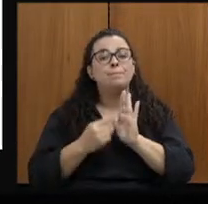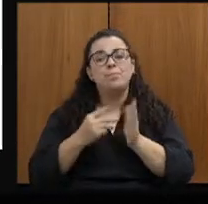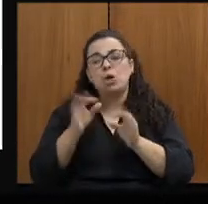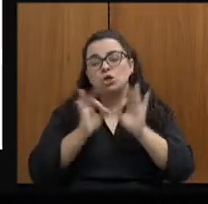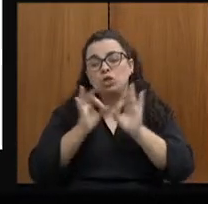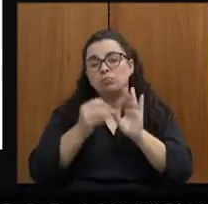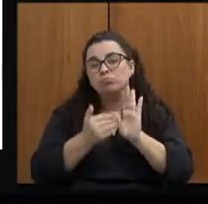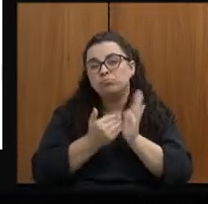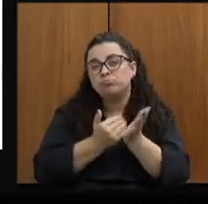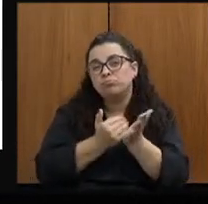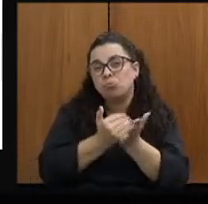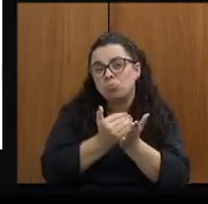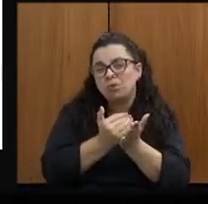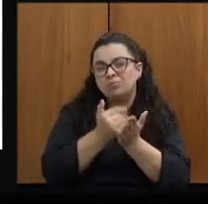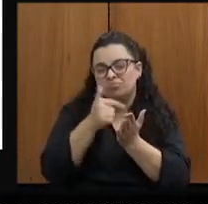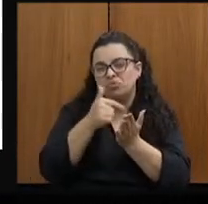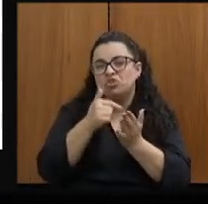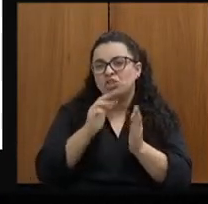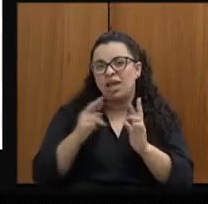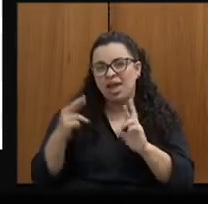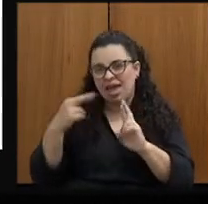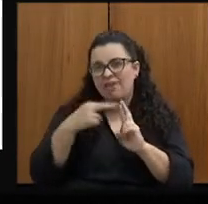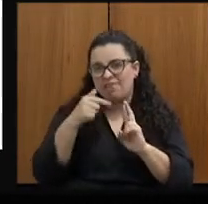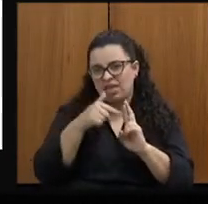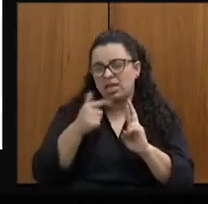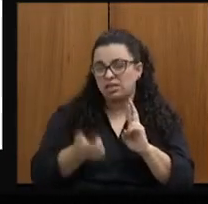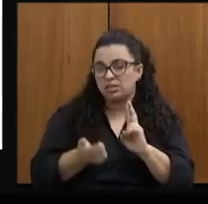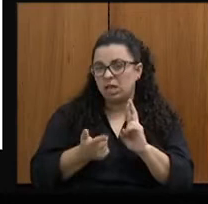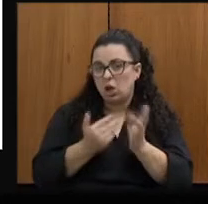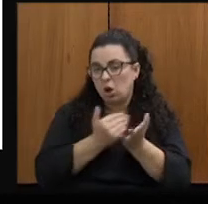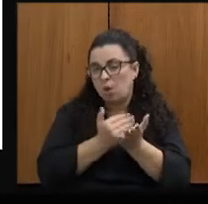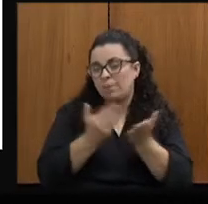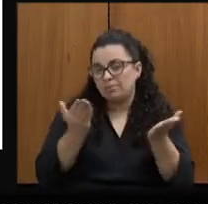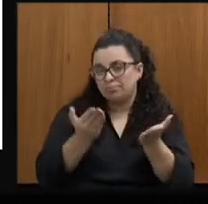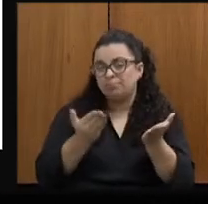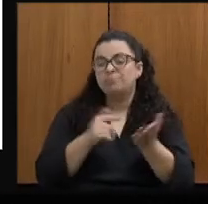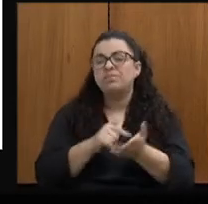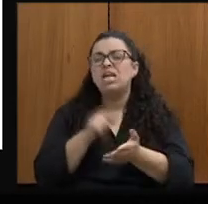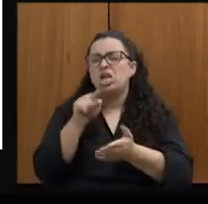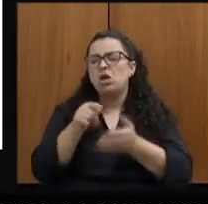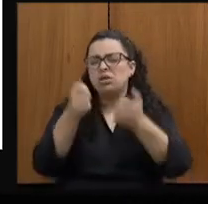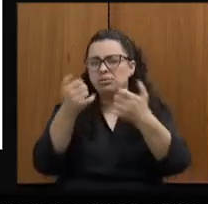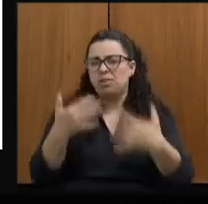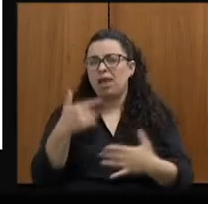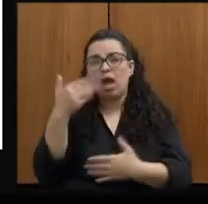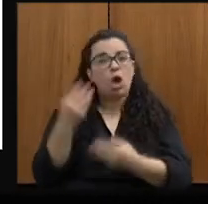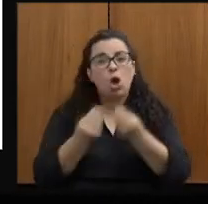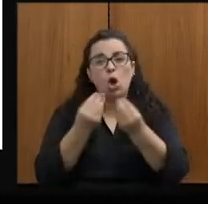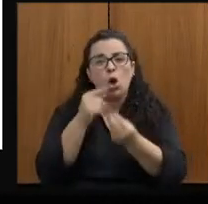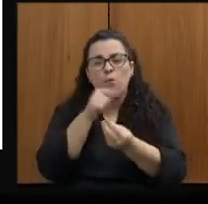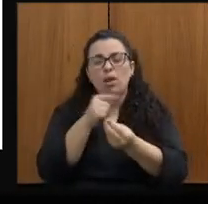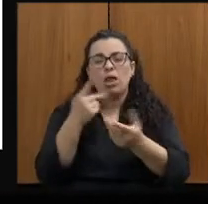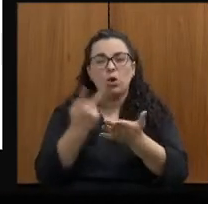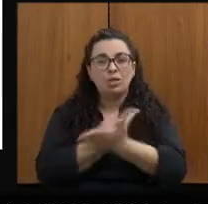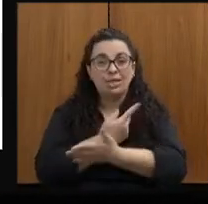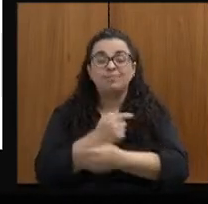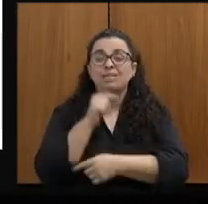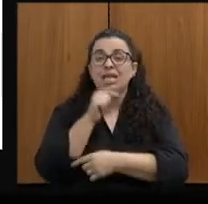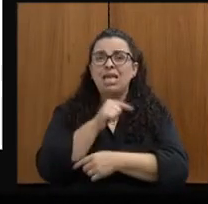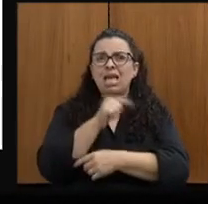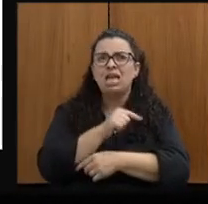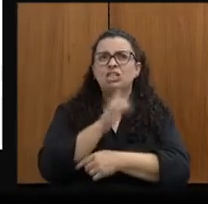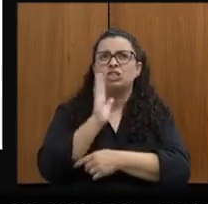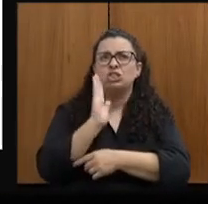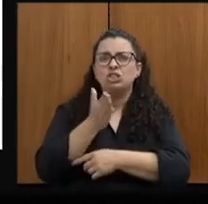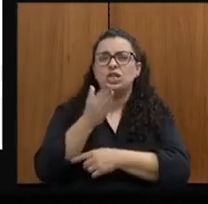piloto, eu queria falar para vocês desse projeto. Esse projeto piloto ele está acontecendo em 73